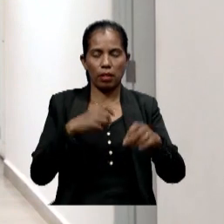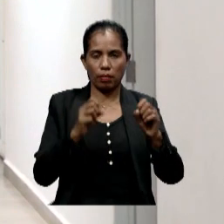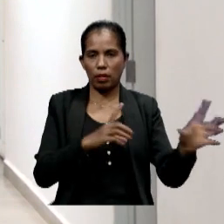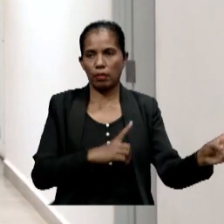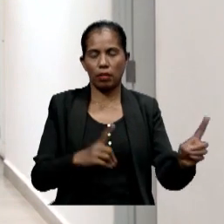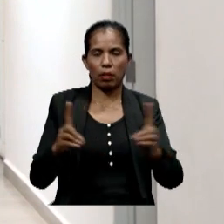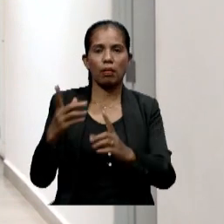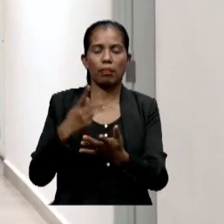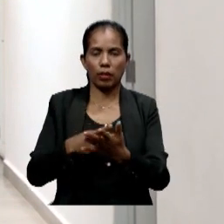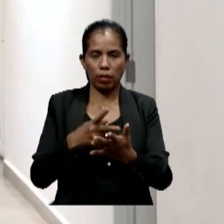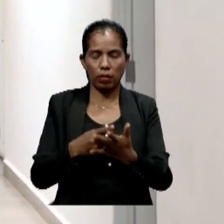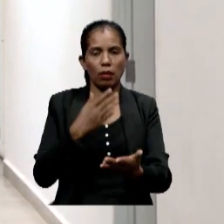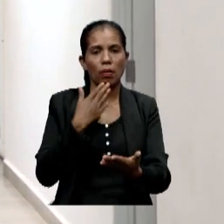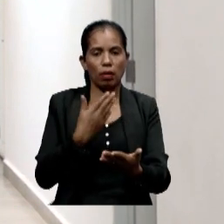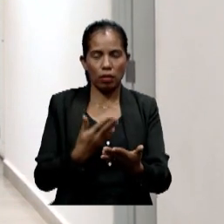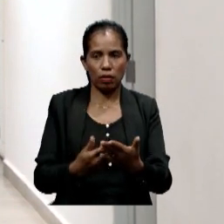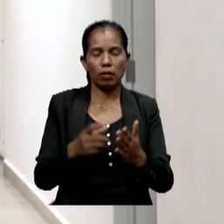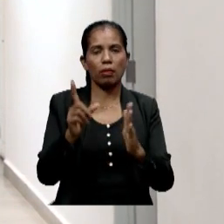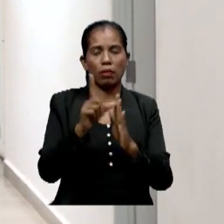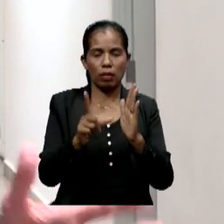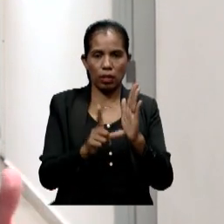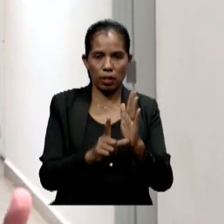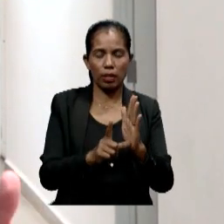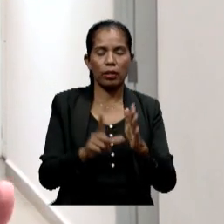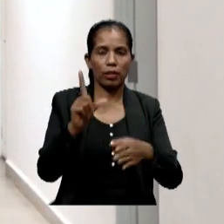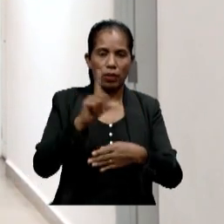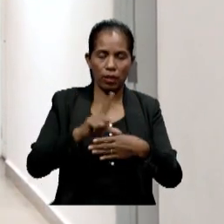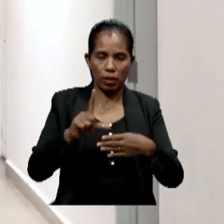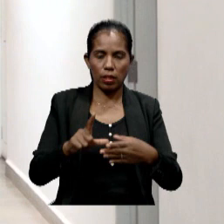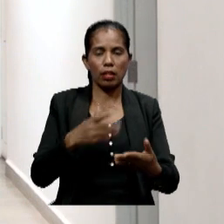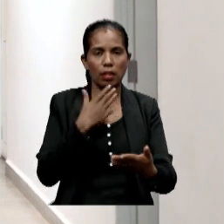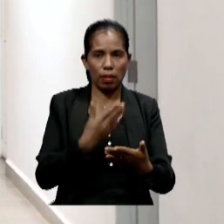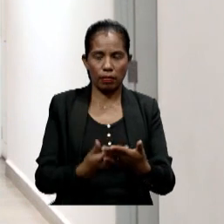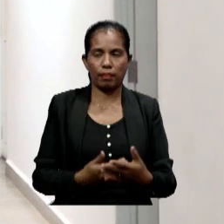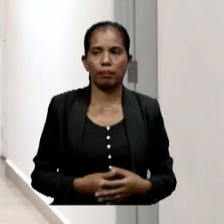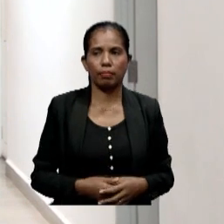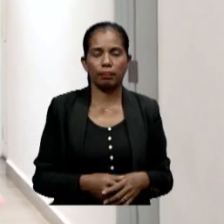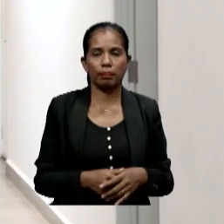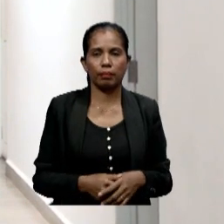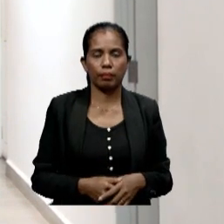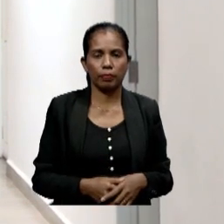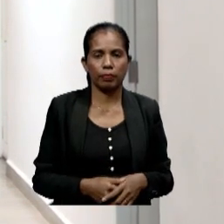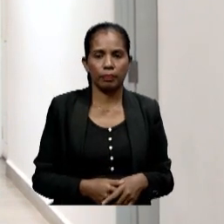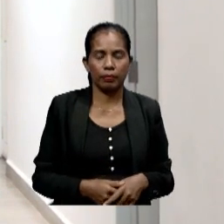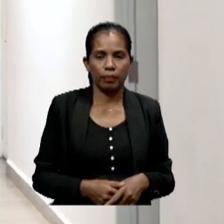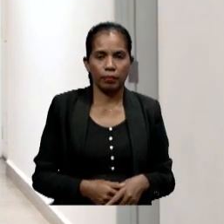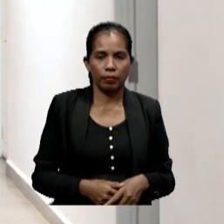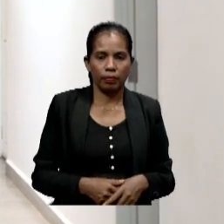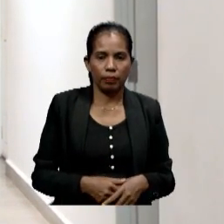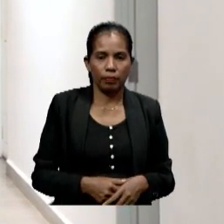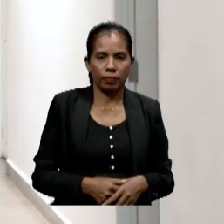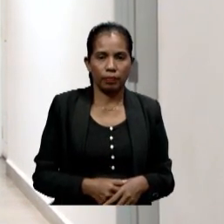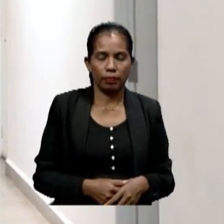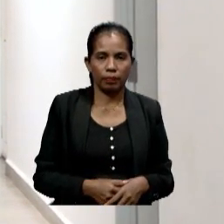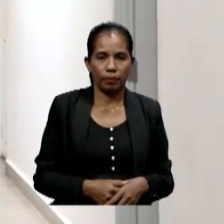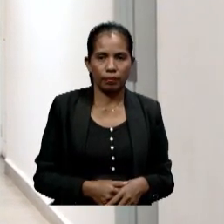implementa projeto ne ho sucesso tir linha tempo nebe iha. Because that's the bounds under which we operate, we can implement the project successfully within